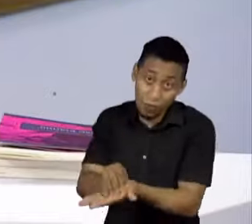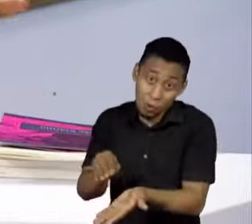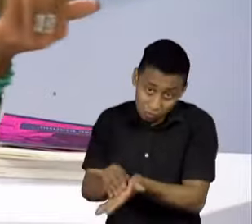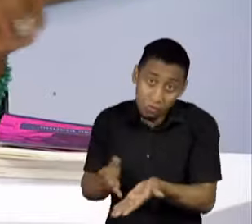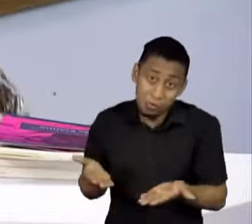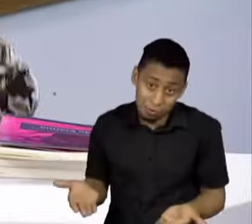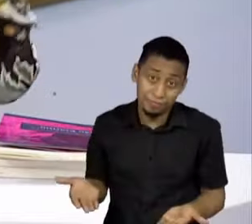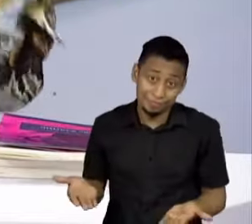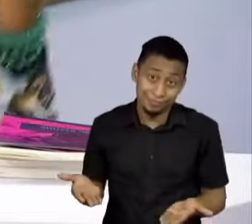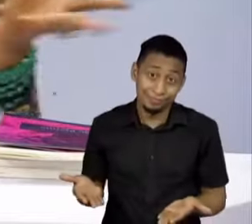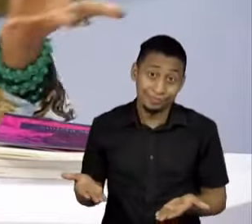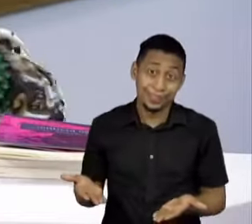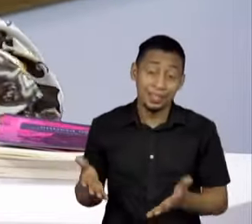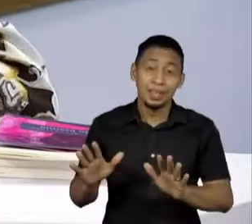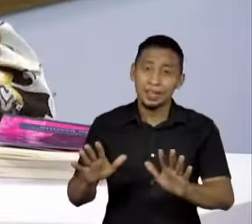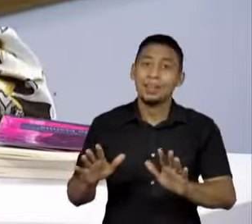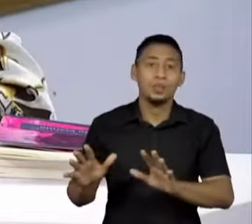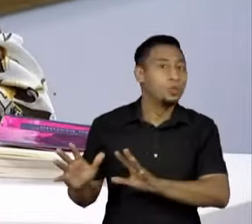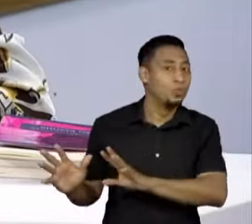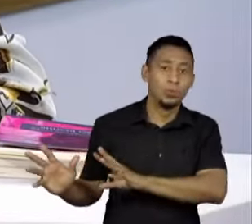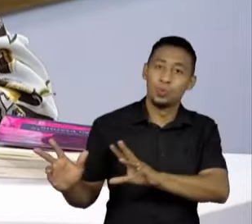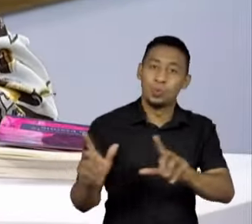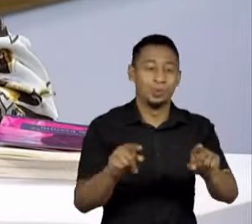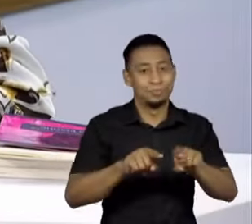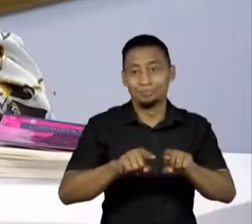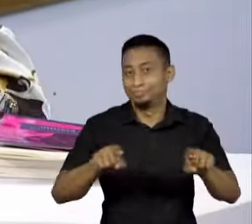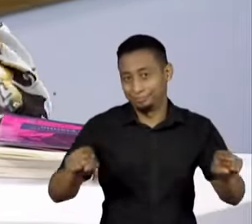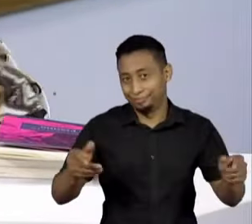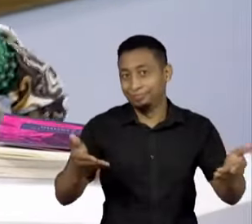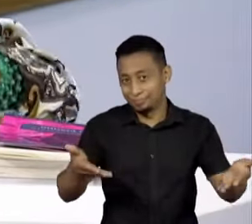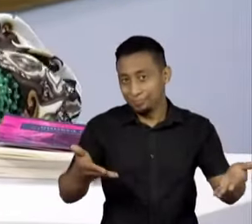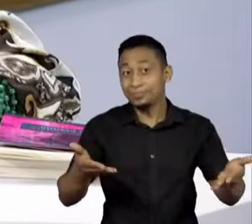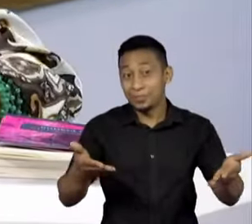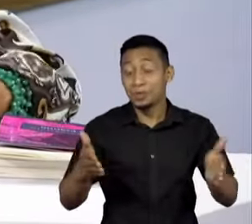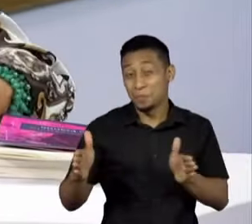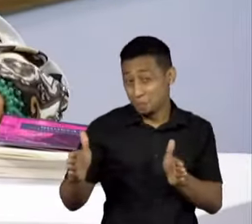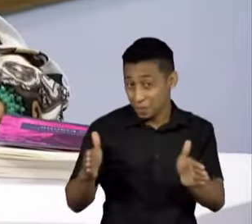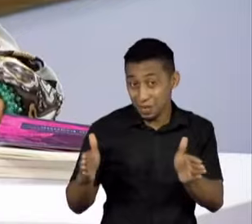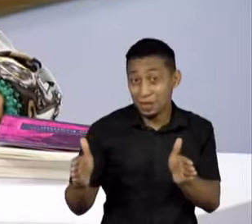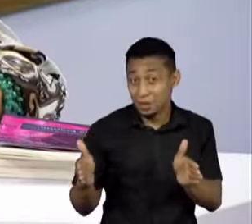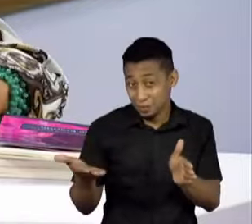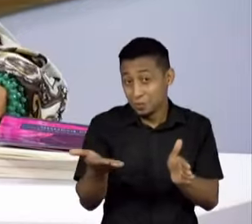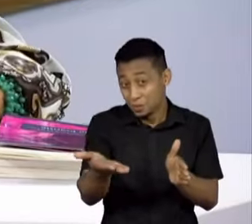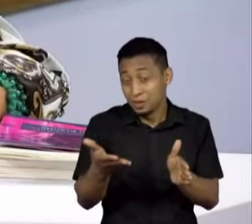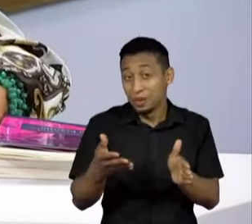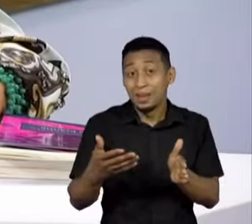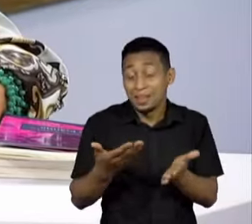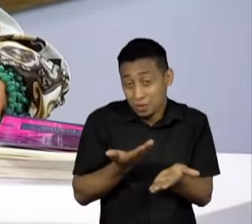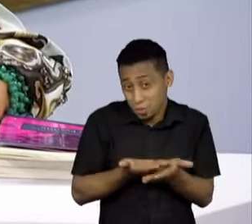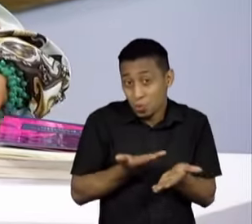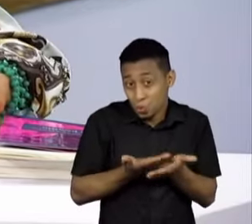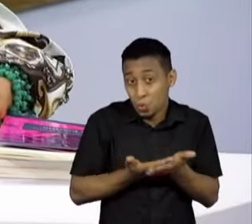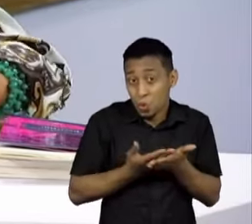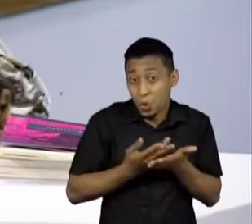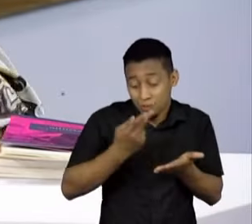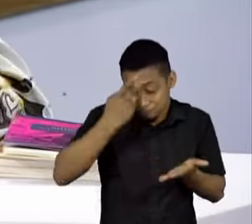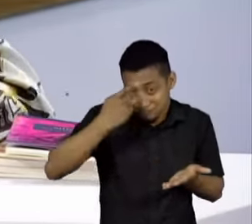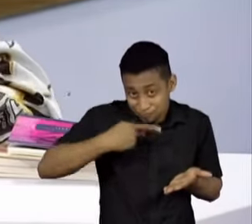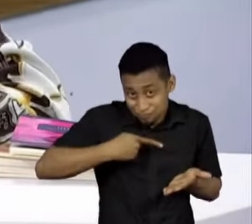grande pedaço. Né? Então, a gente, todos nós que tivemos esse estudo eurocêntricos,